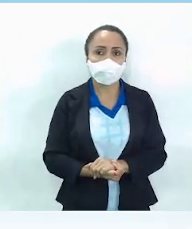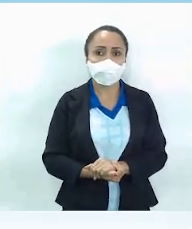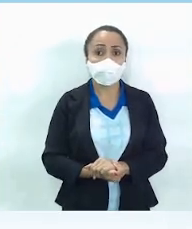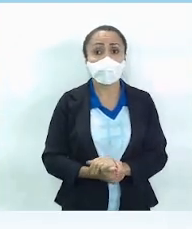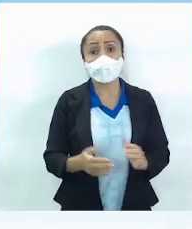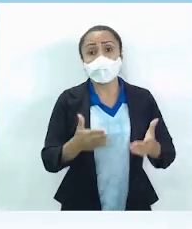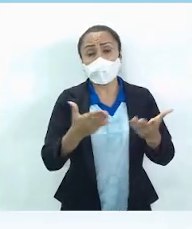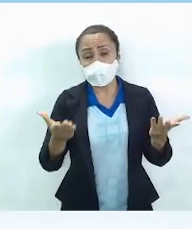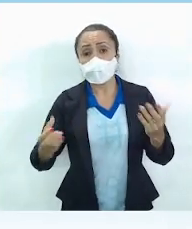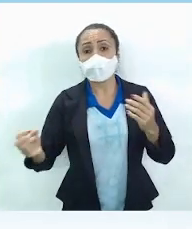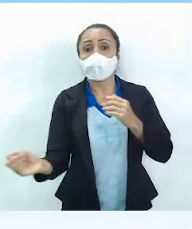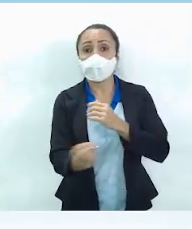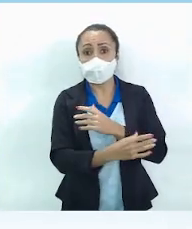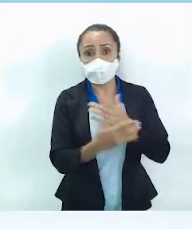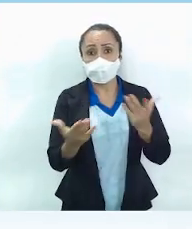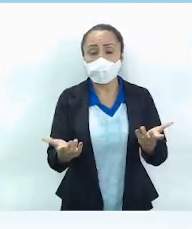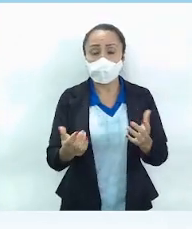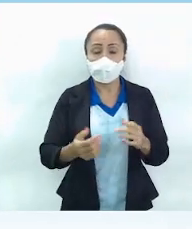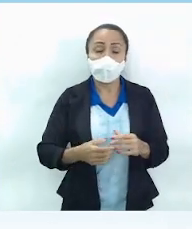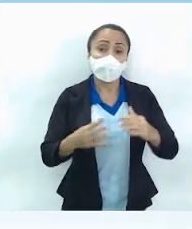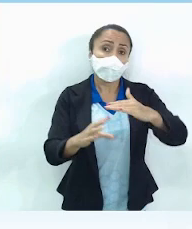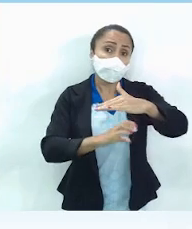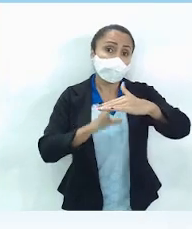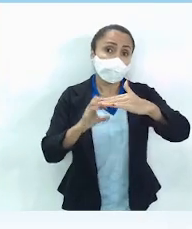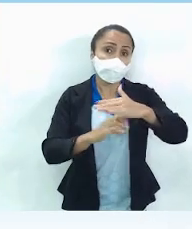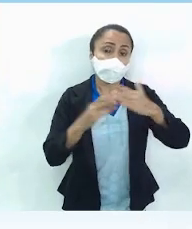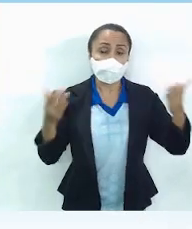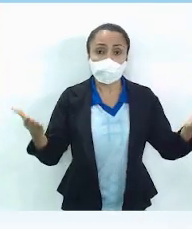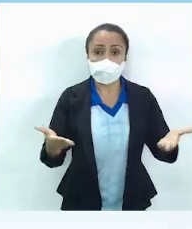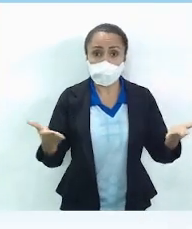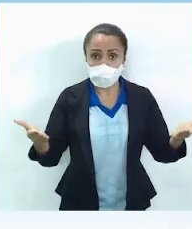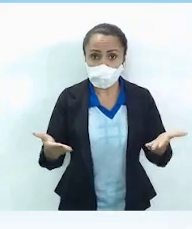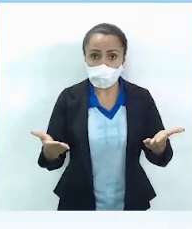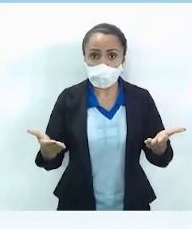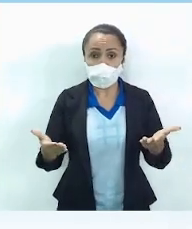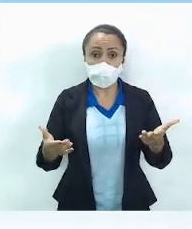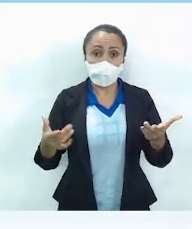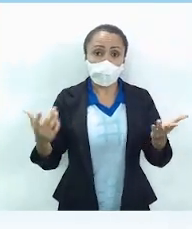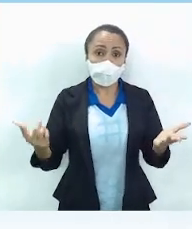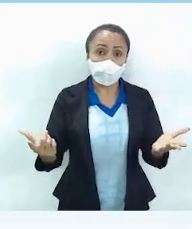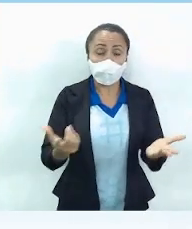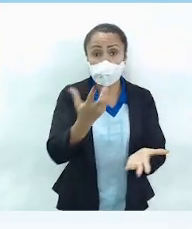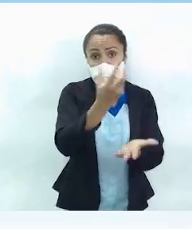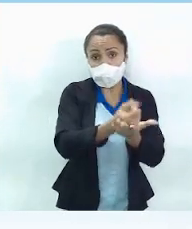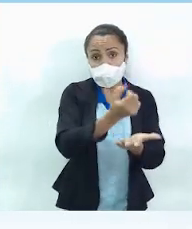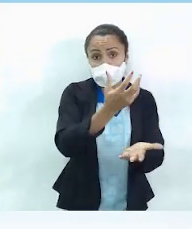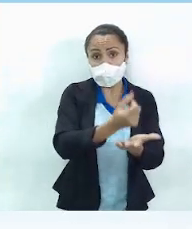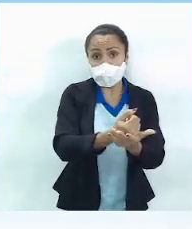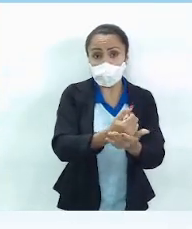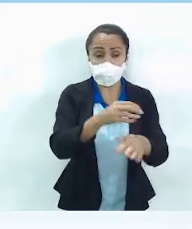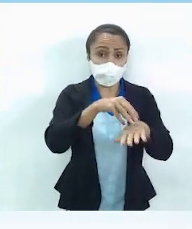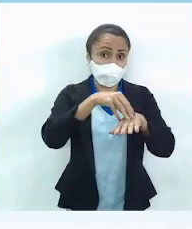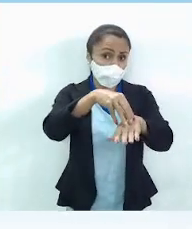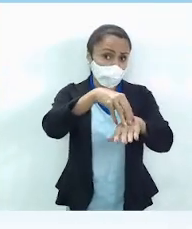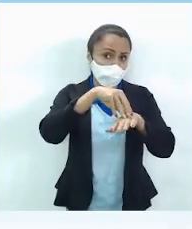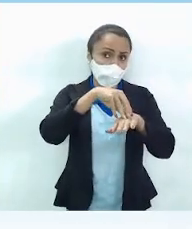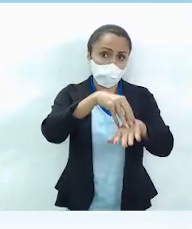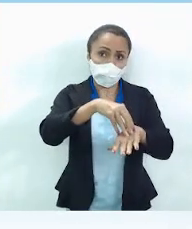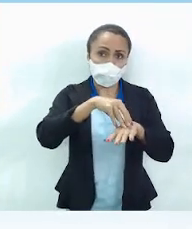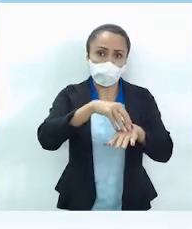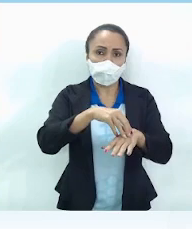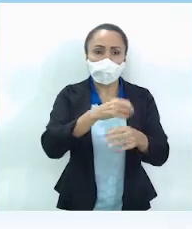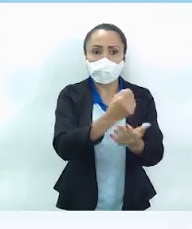isso é inovação. Quantas empresas hoje, como aplicativos de transporte, aplicativos de compra